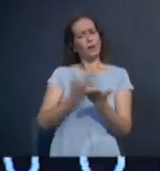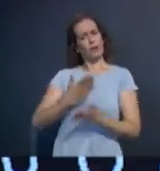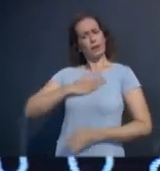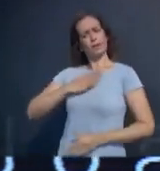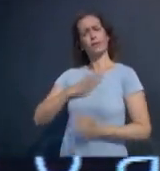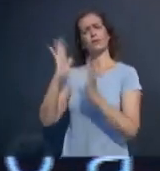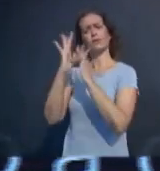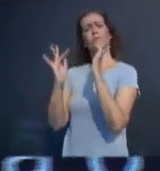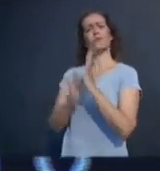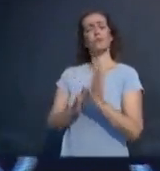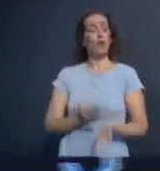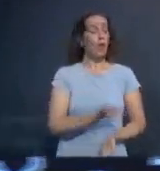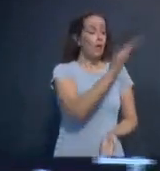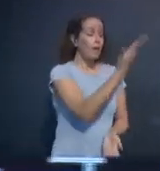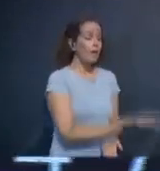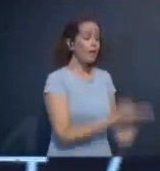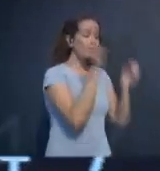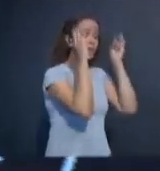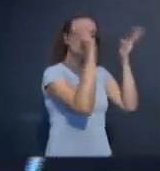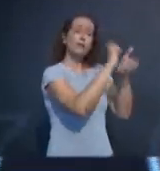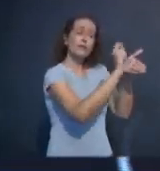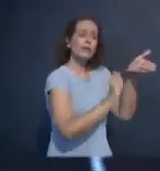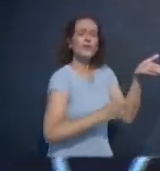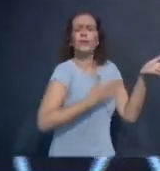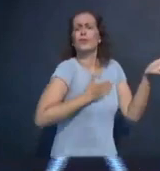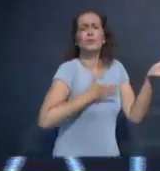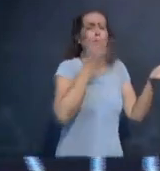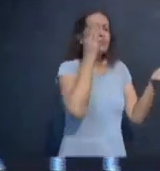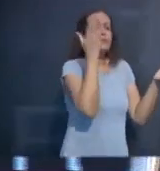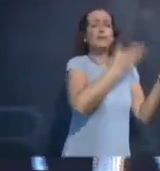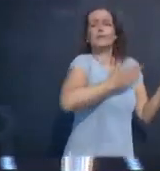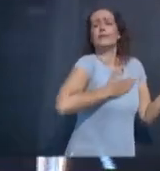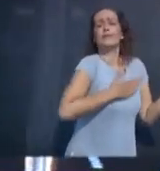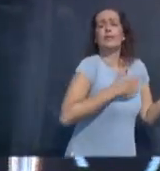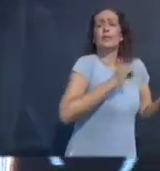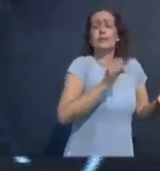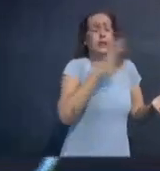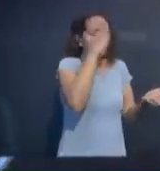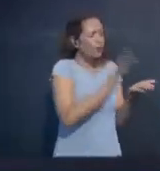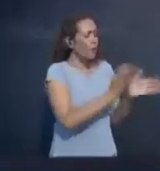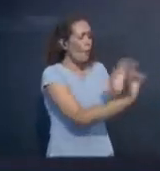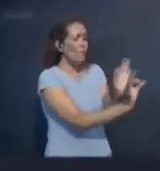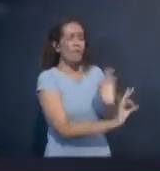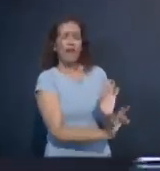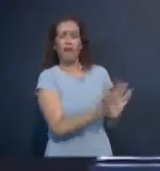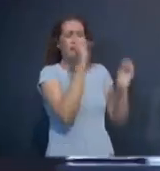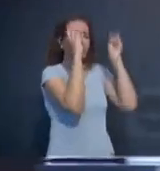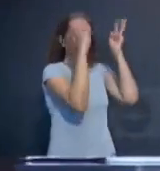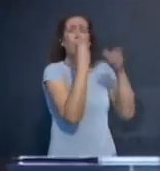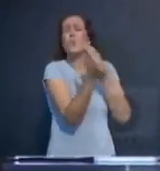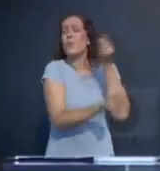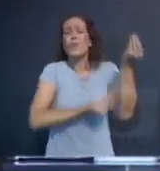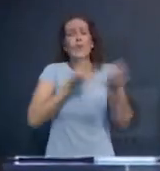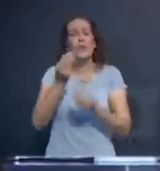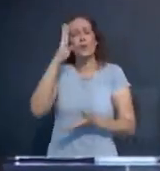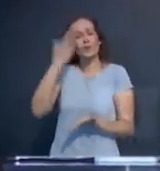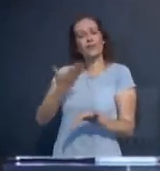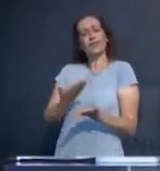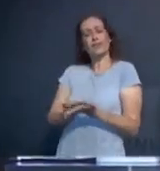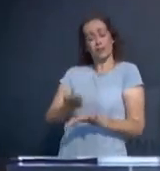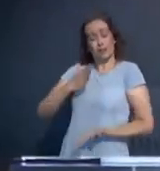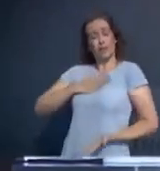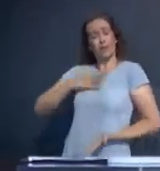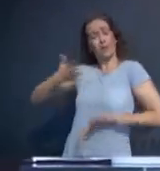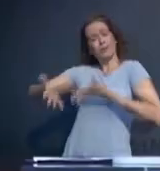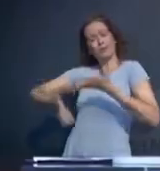porque ele escreveu a meu respeito. Se porém não crês nos seus escritos, como crereis nas